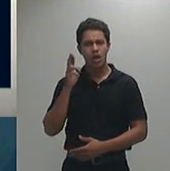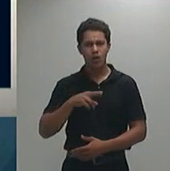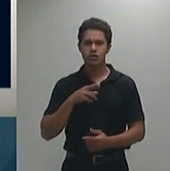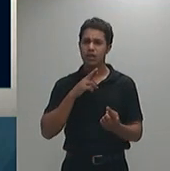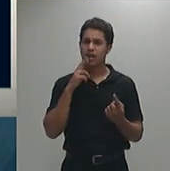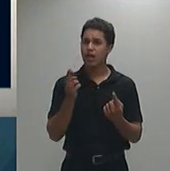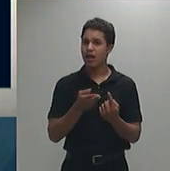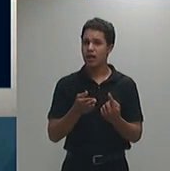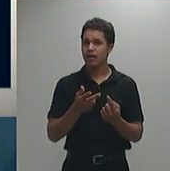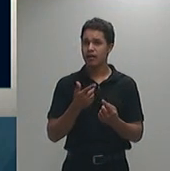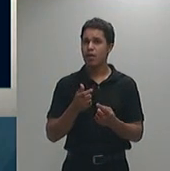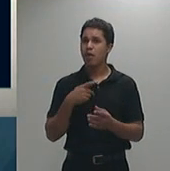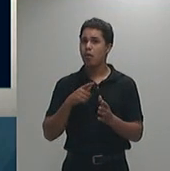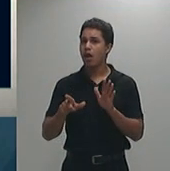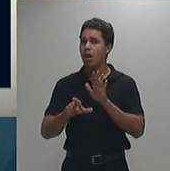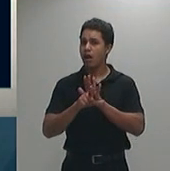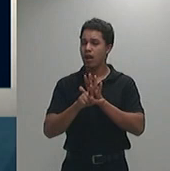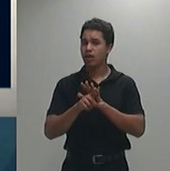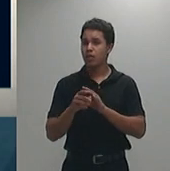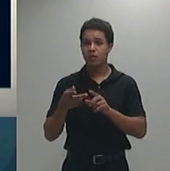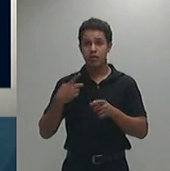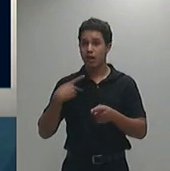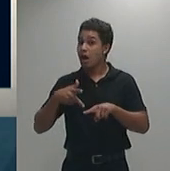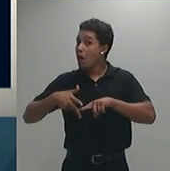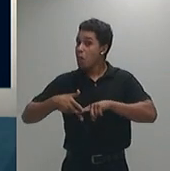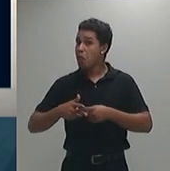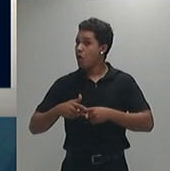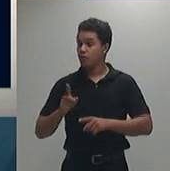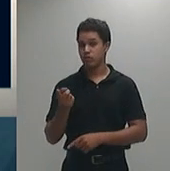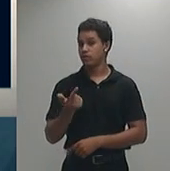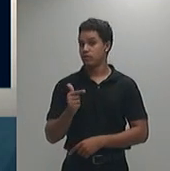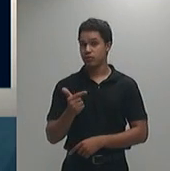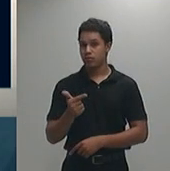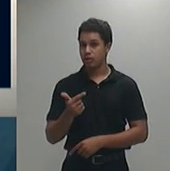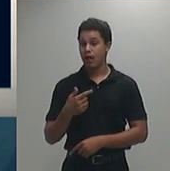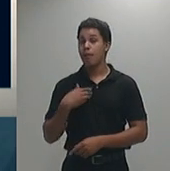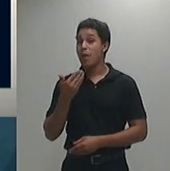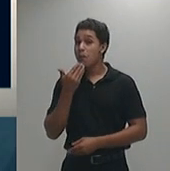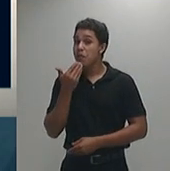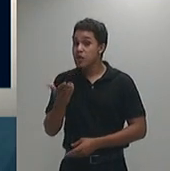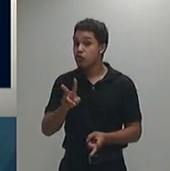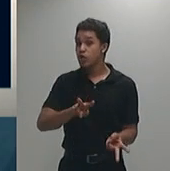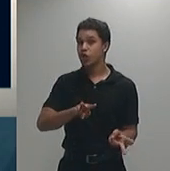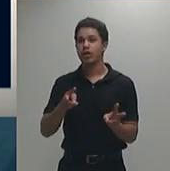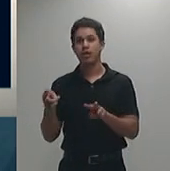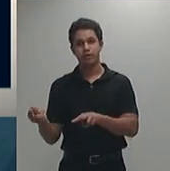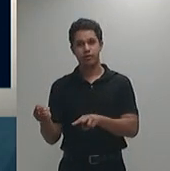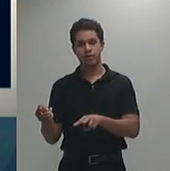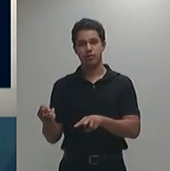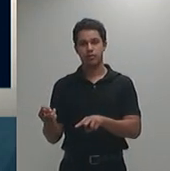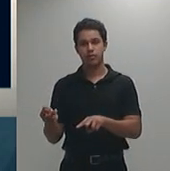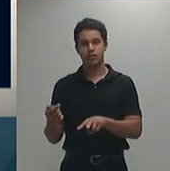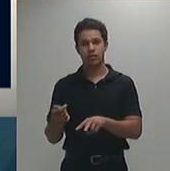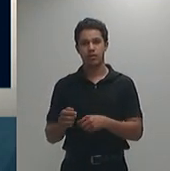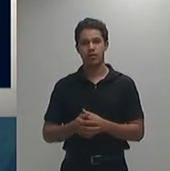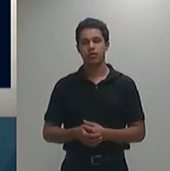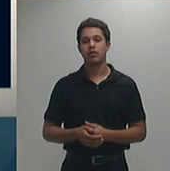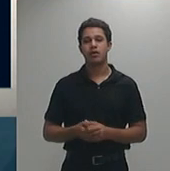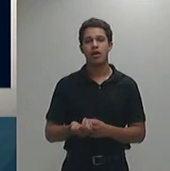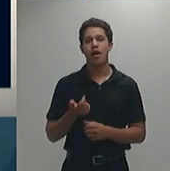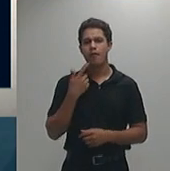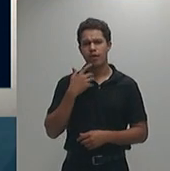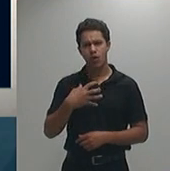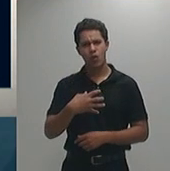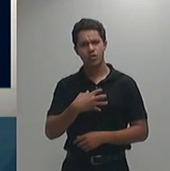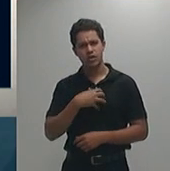pois não se trata de manutenção do mesmo plano mas pedido de migração e retomou acordo a descer com é